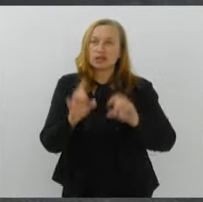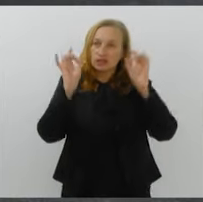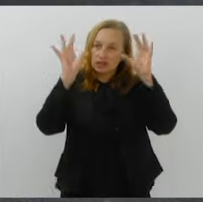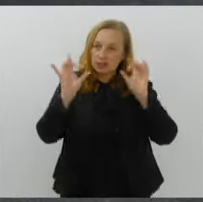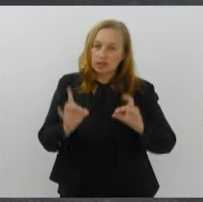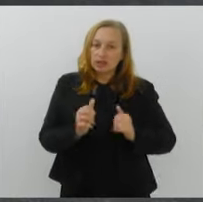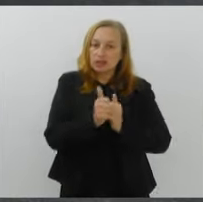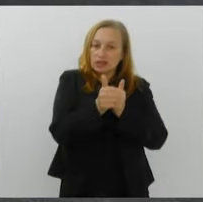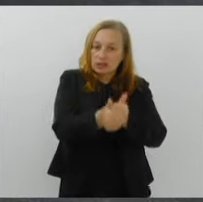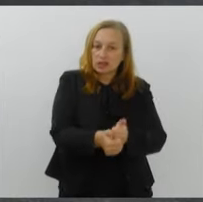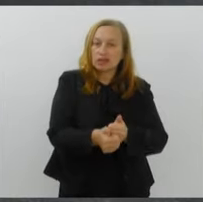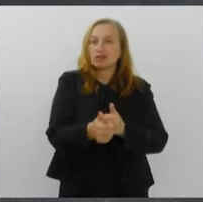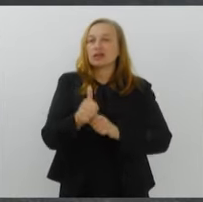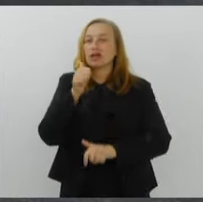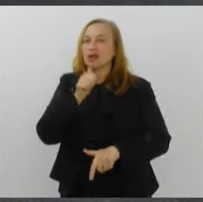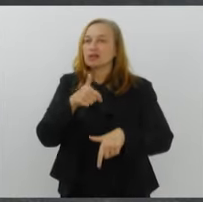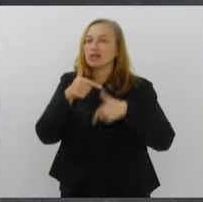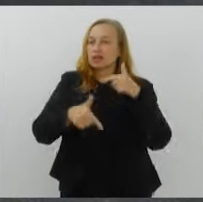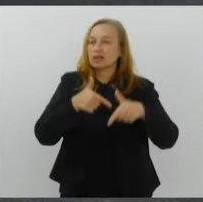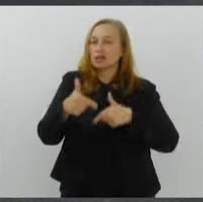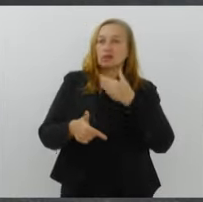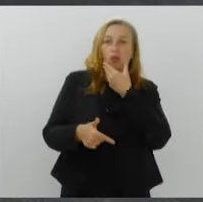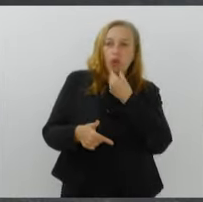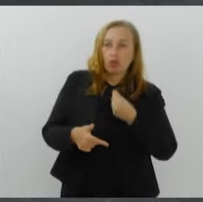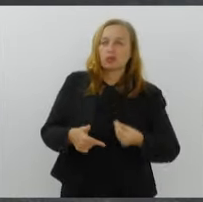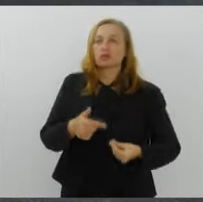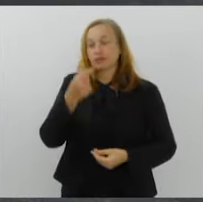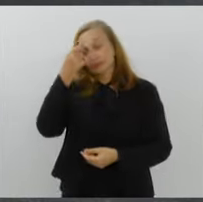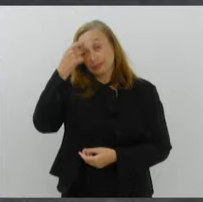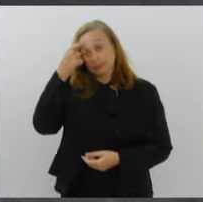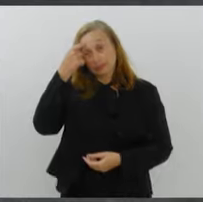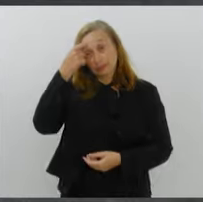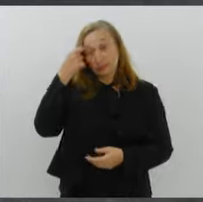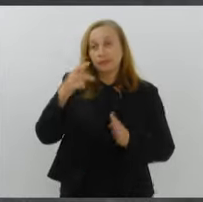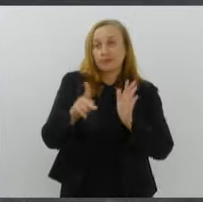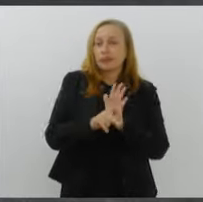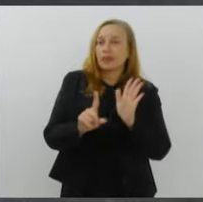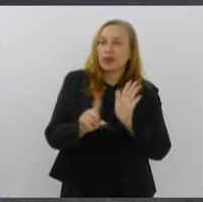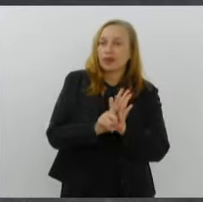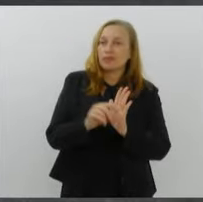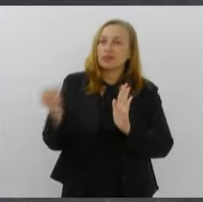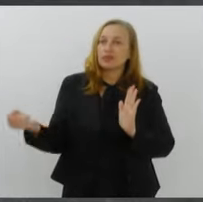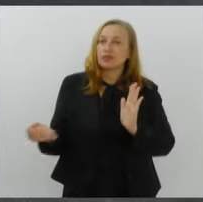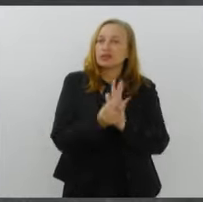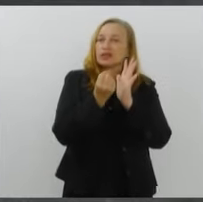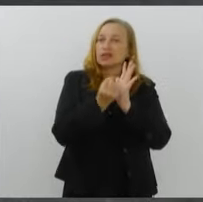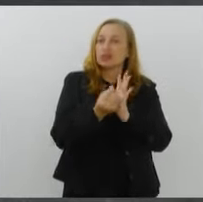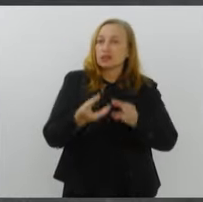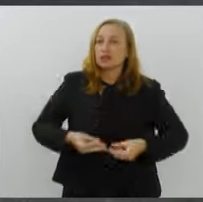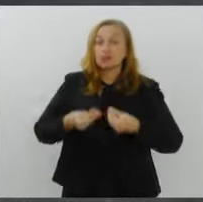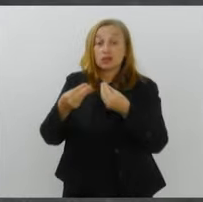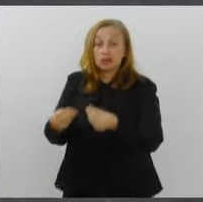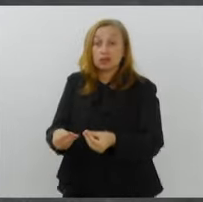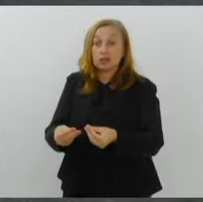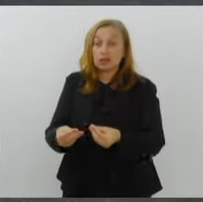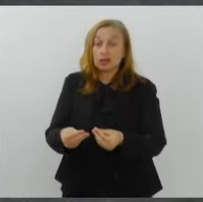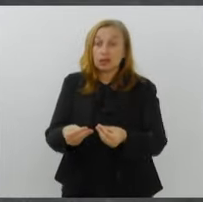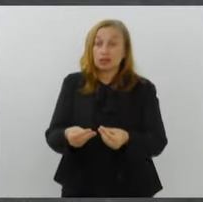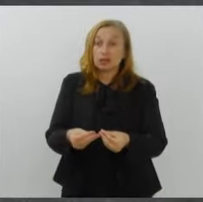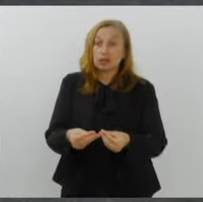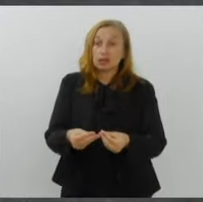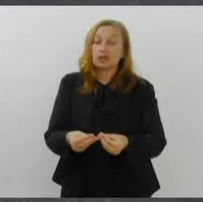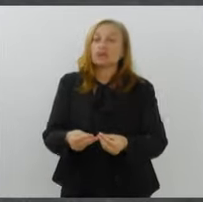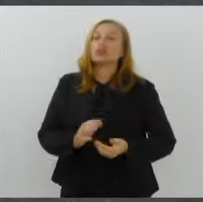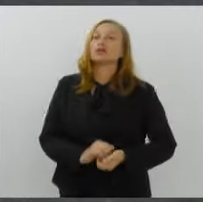esse segmento das trabalhadoras e dos trabalhadores. O projeto de lei determina que o selo seja entregue àqueles que disponham das suas